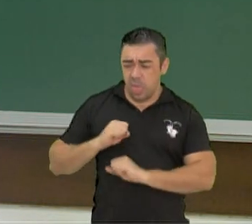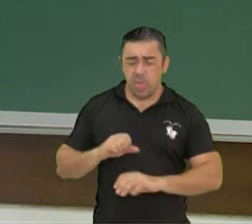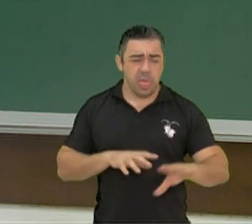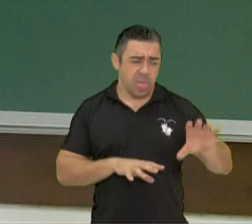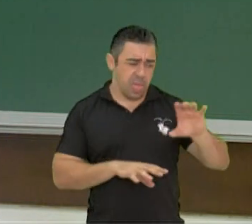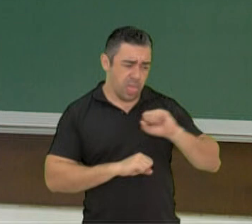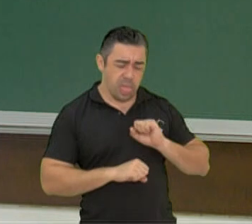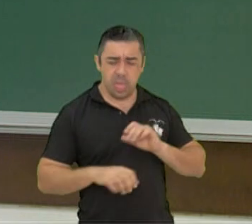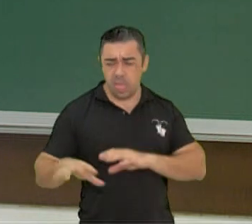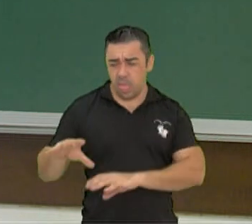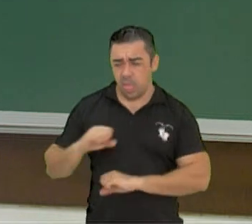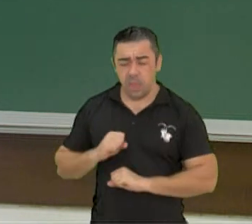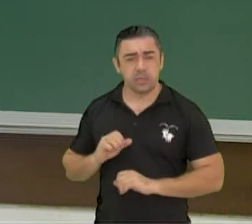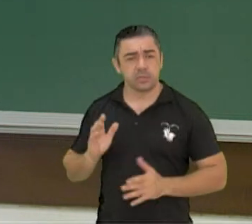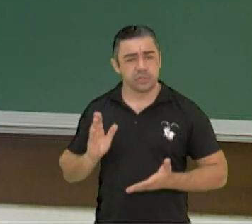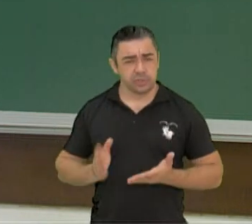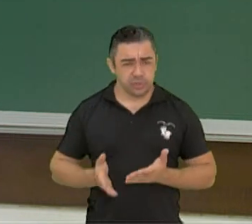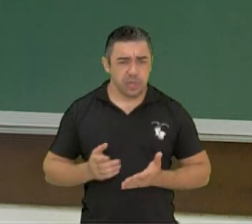cheio de